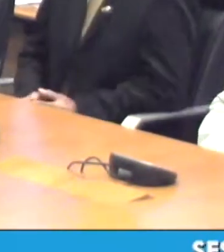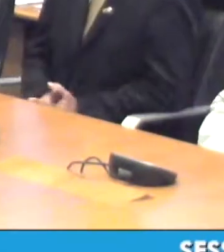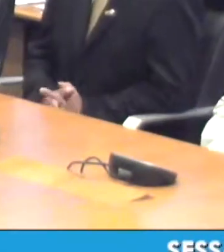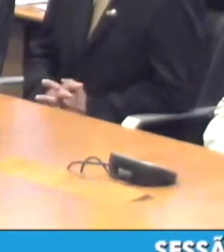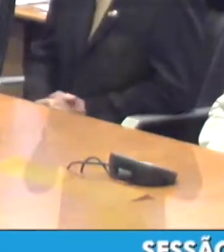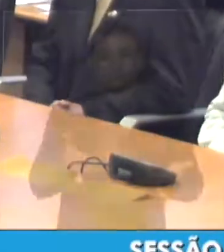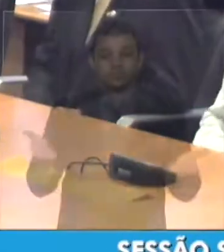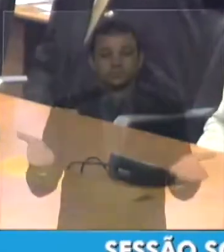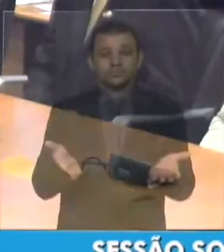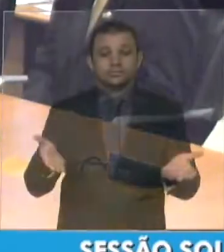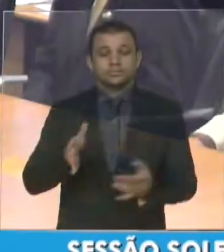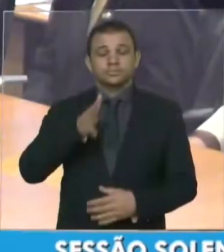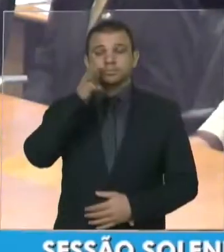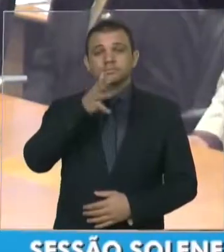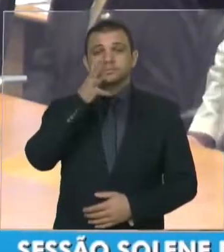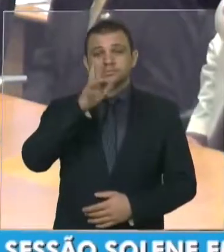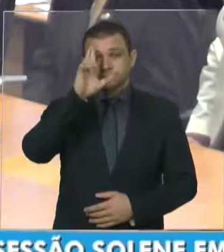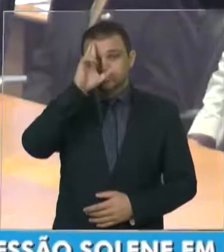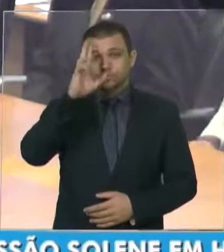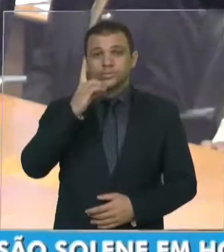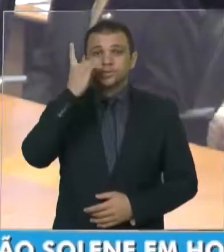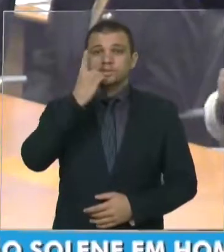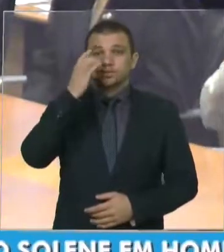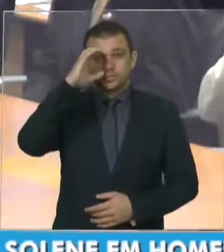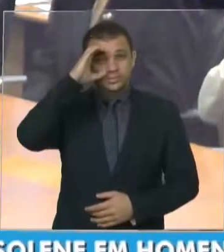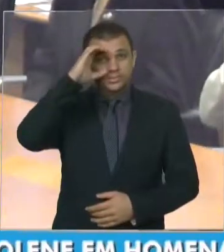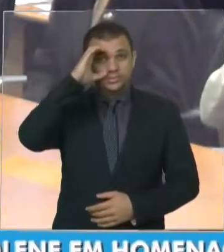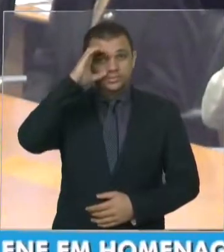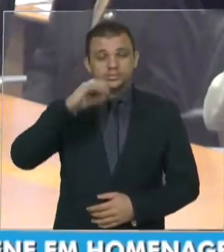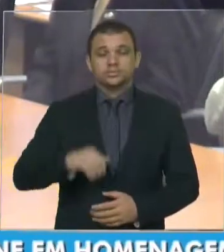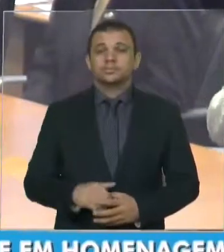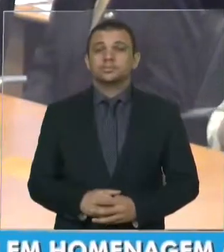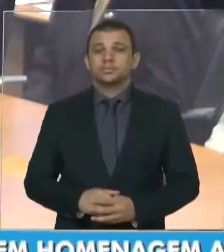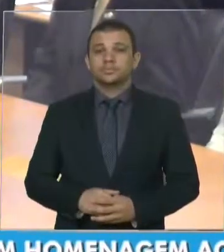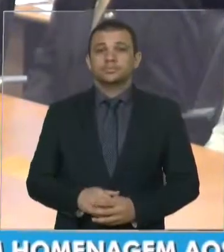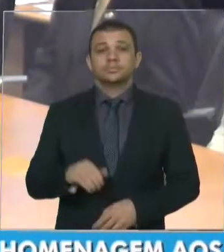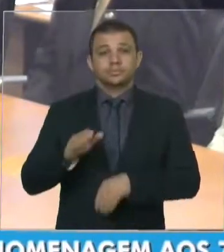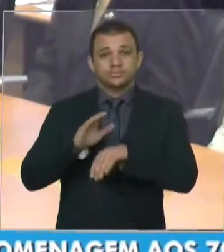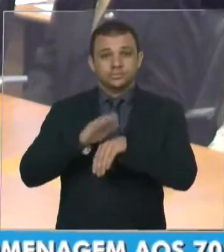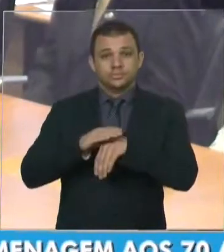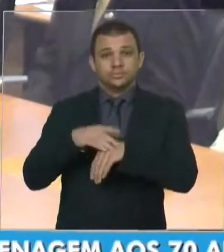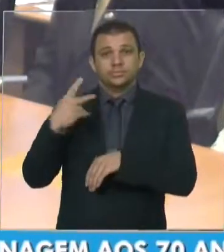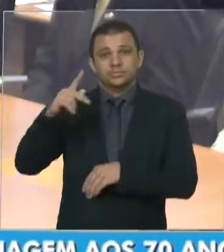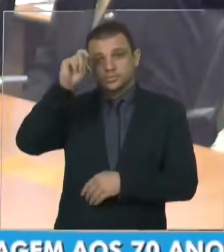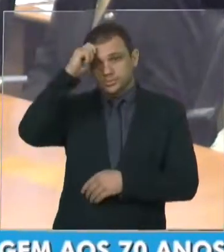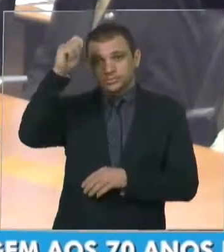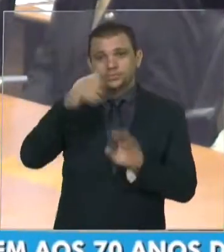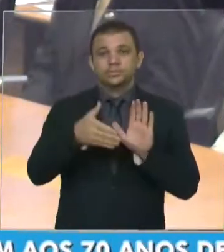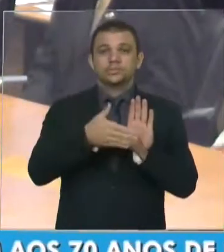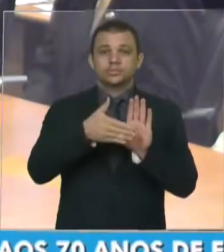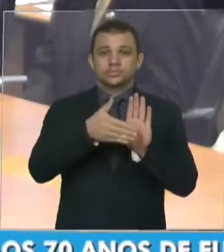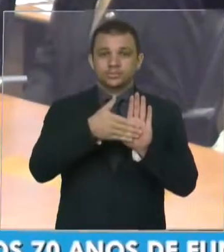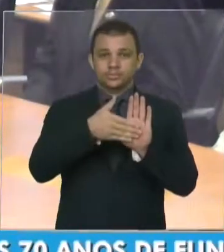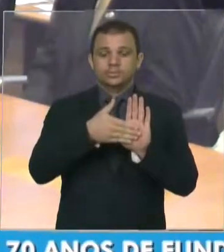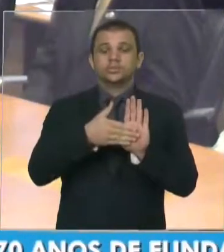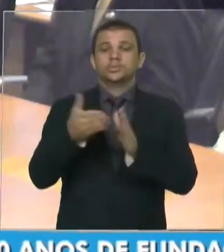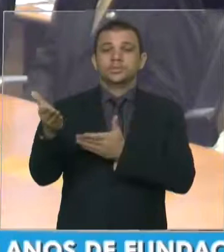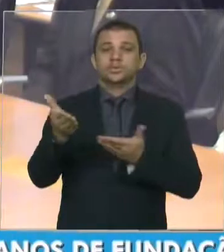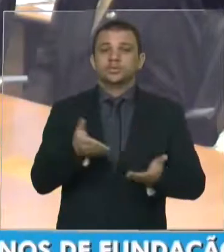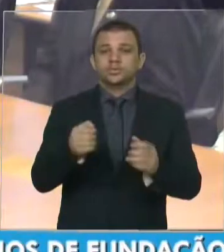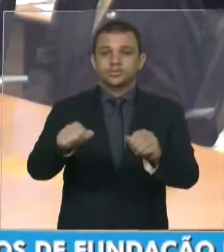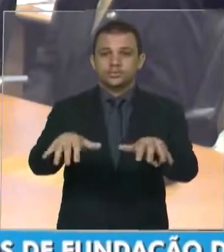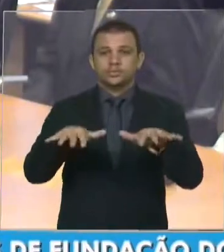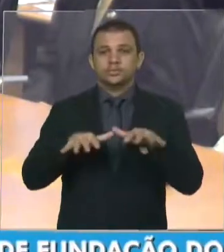Concedo a palavra ao deputado Cabo Campos, autor da proposição que convocou a presente